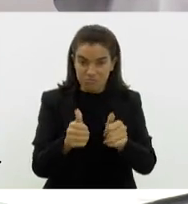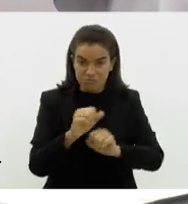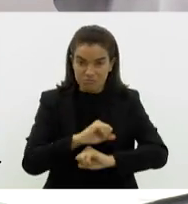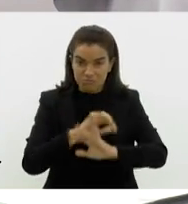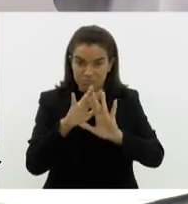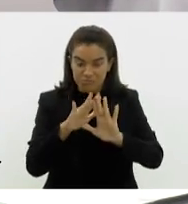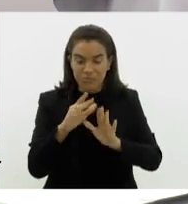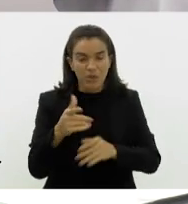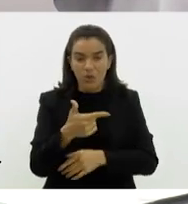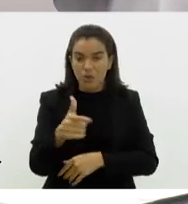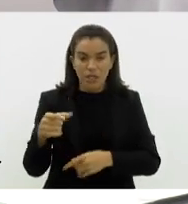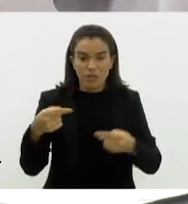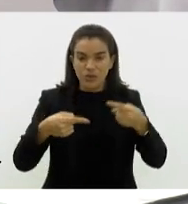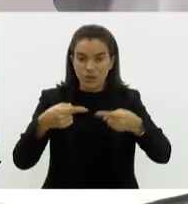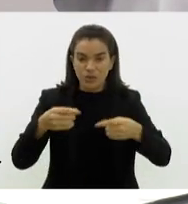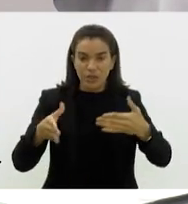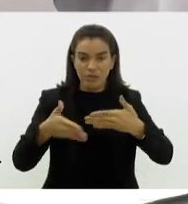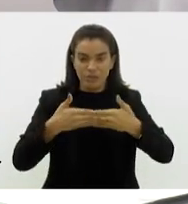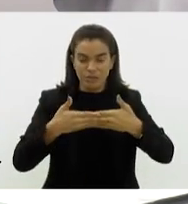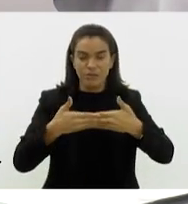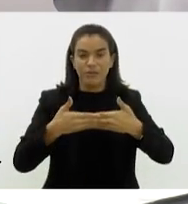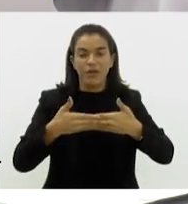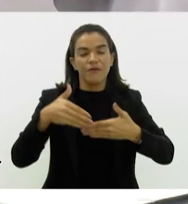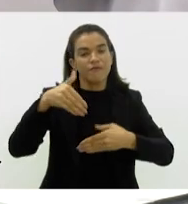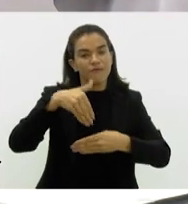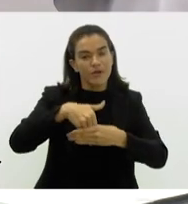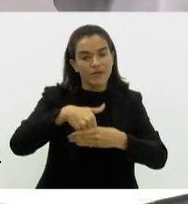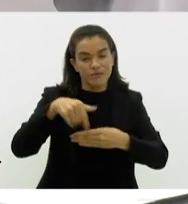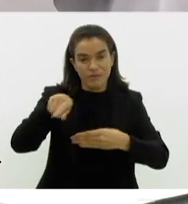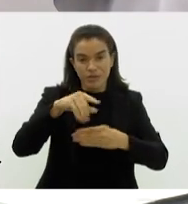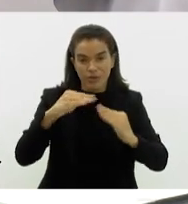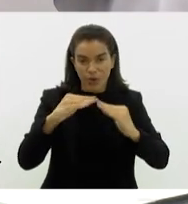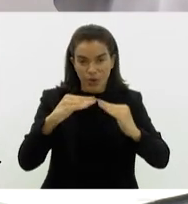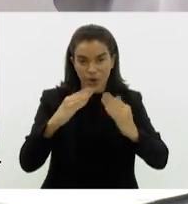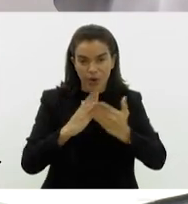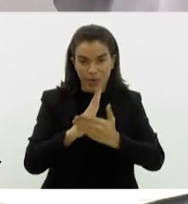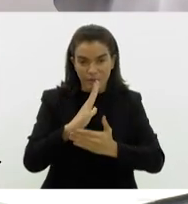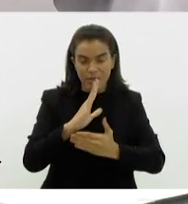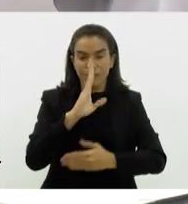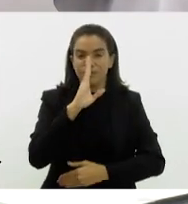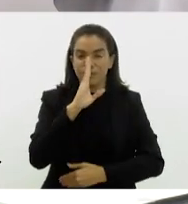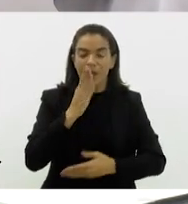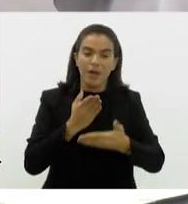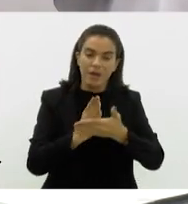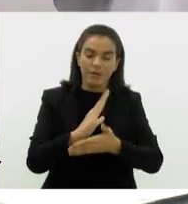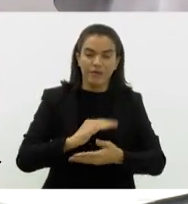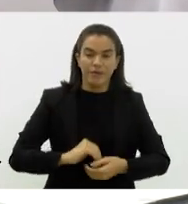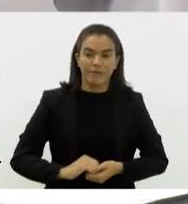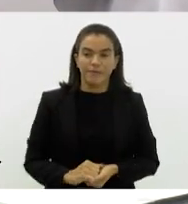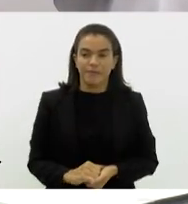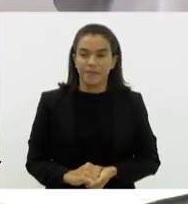Então, não havendo o que queira discutir, encerrada a discussão, em votação, senhores que aprovam, permaneçam como estão, aprovado.